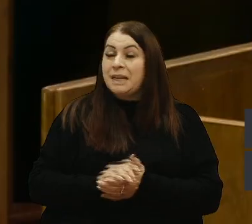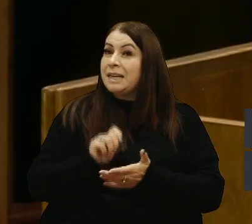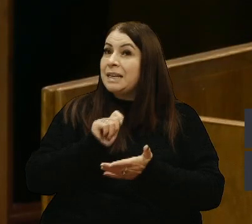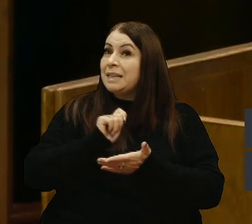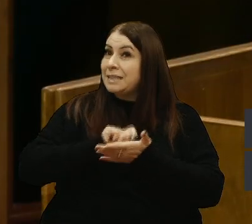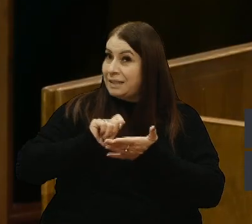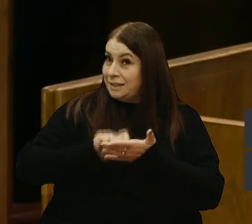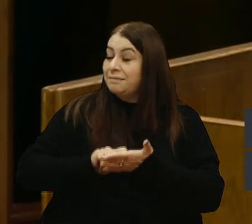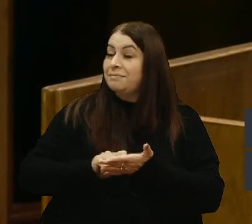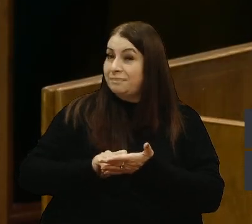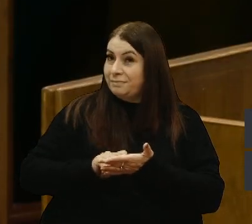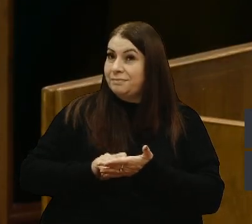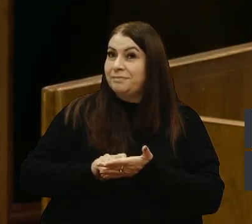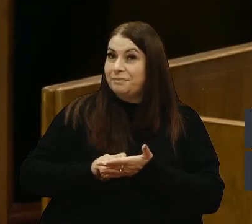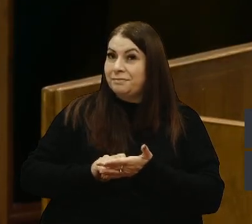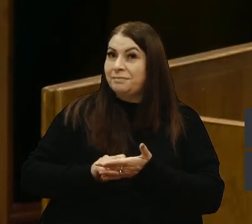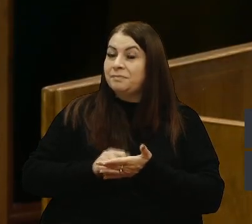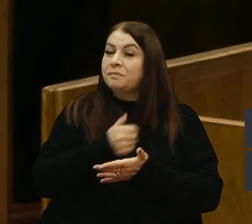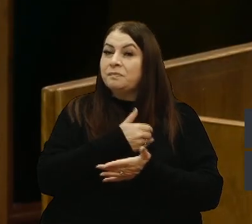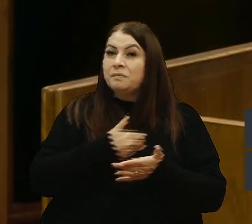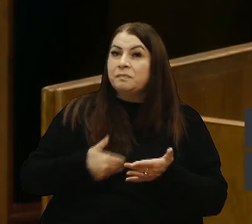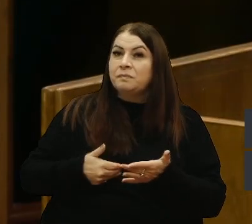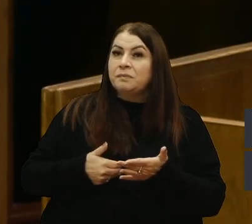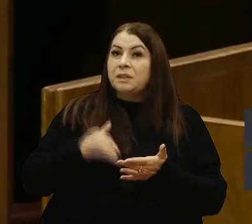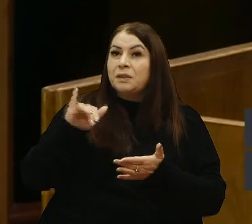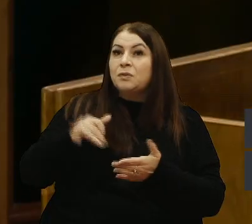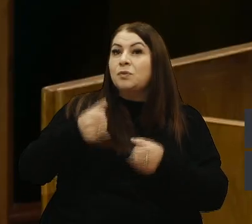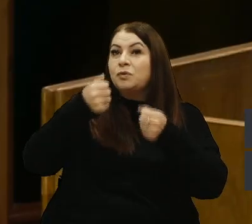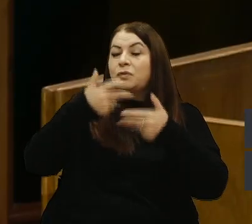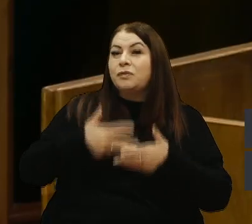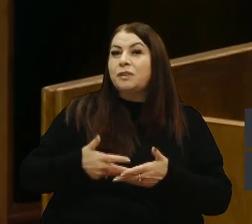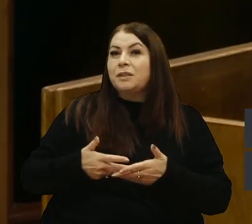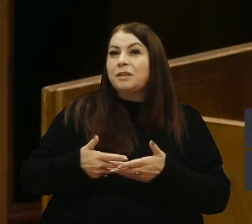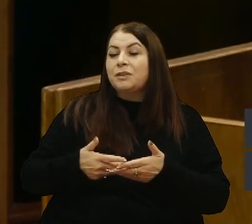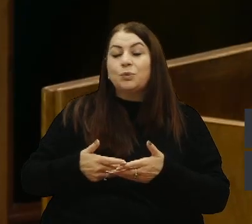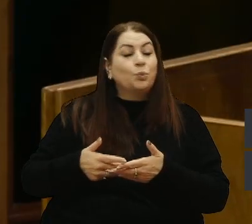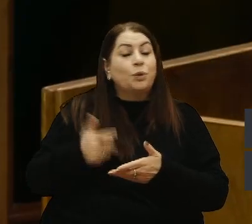escritas pelo governo justificando o